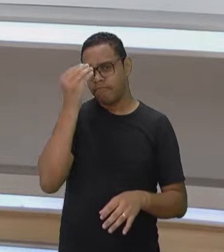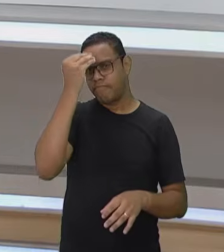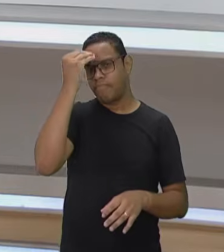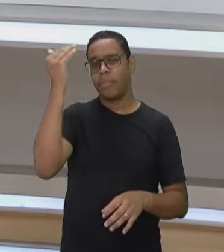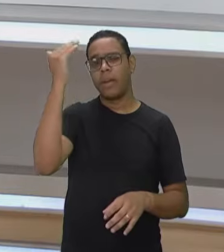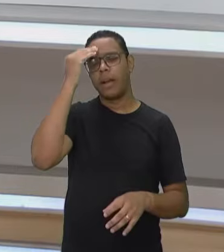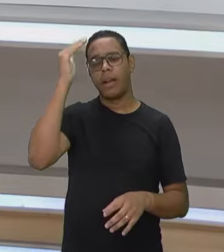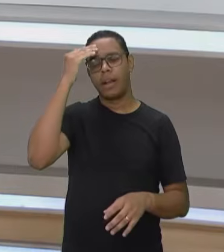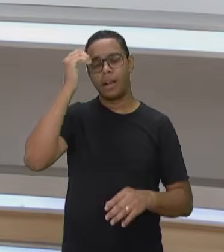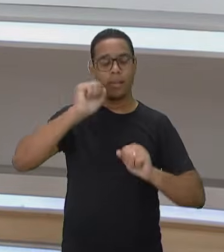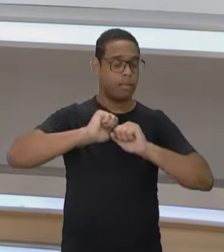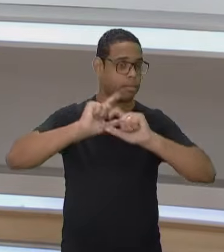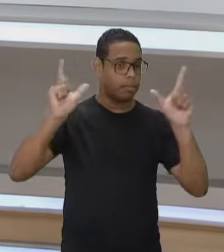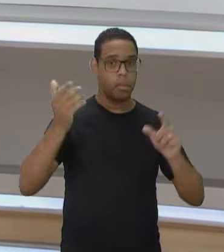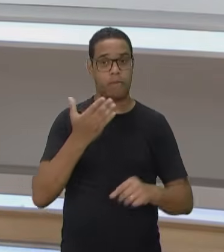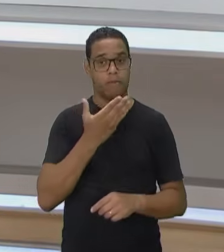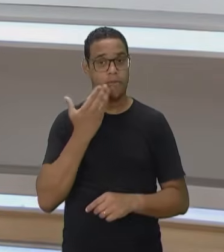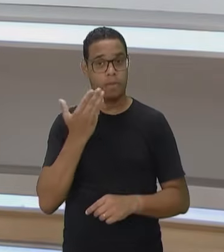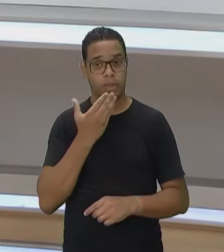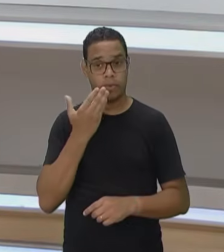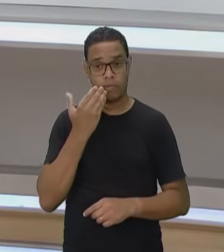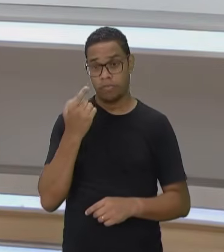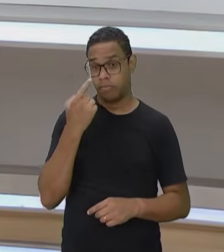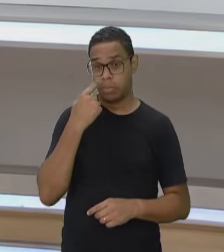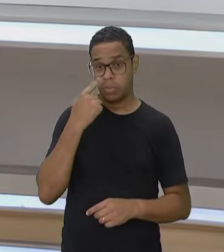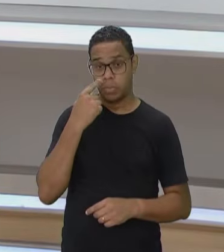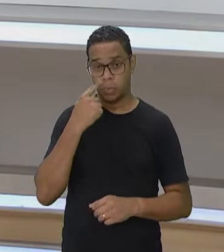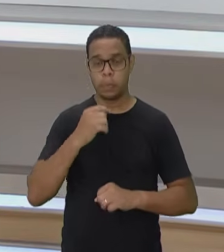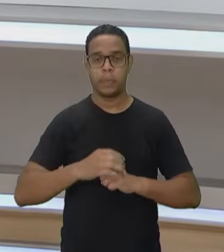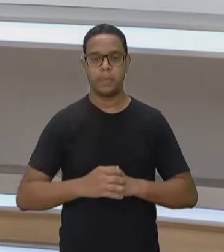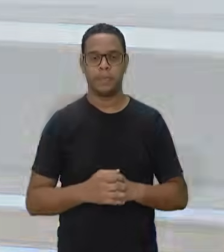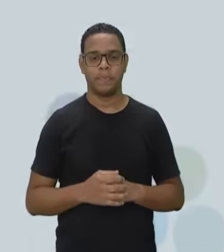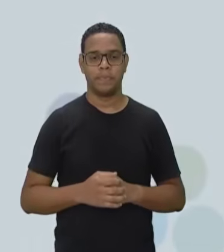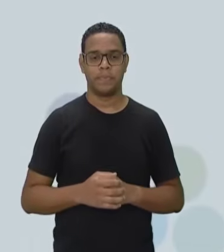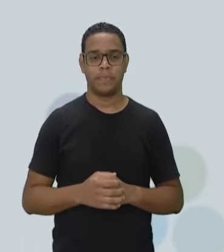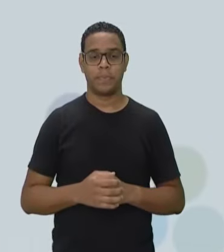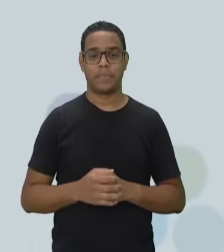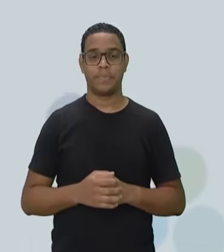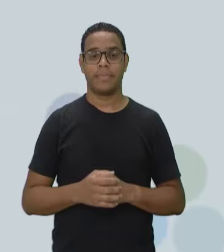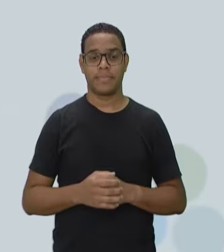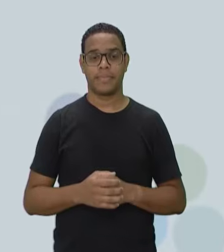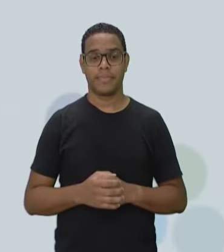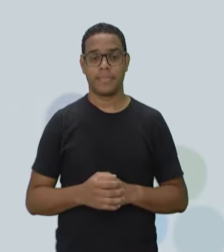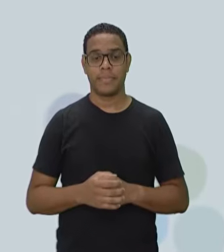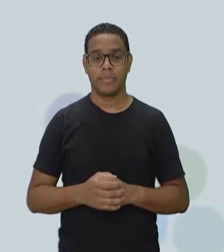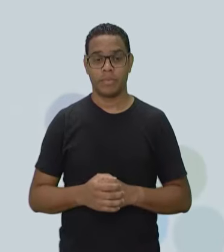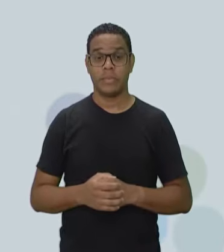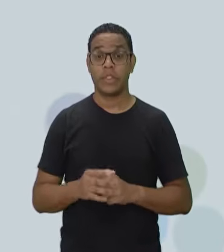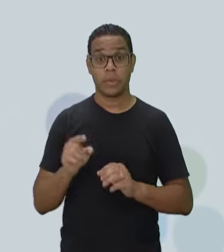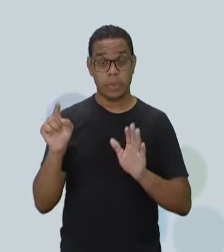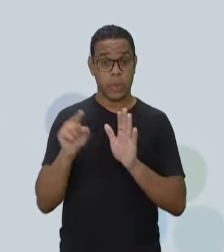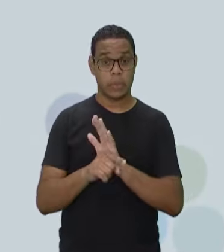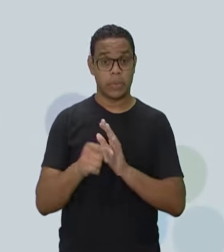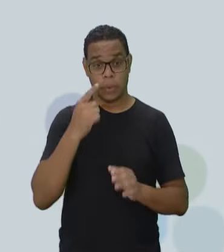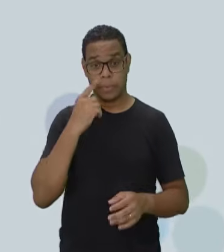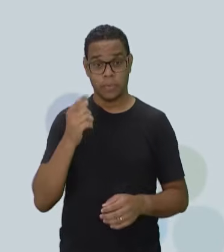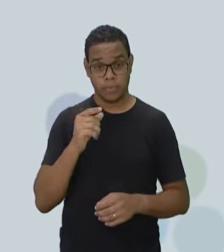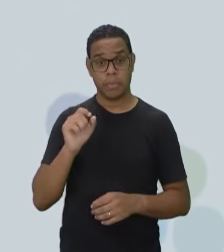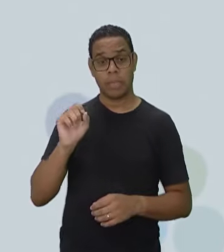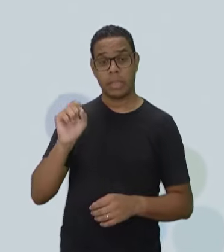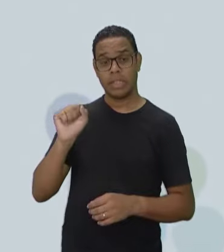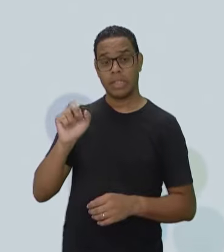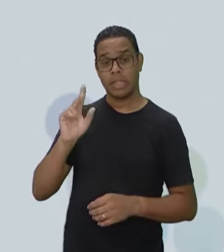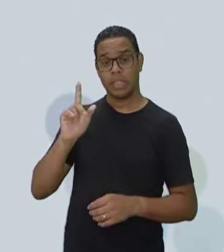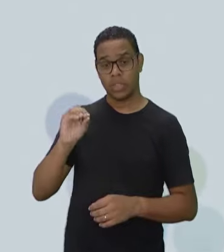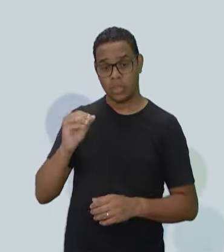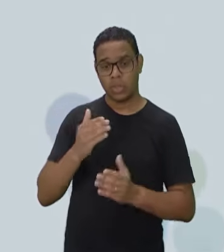e vai facilitar tudo. Então vamos dar uma olhadinha aí na questão. Olha lá, a gente tem essa questão. Sérgio